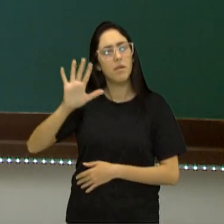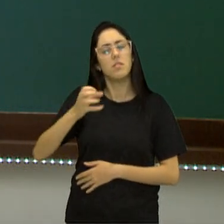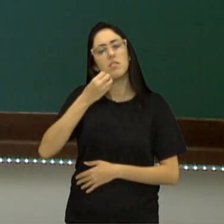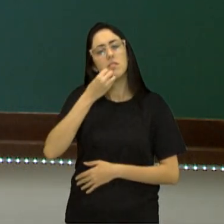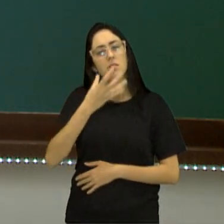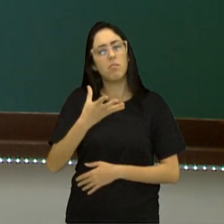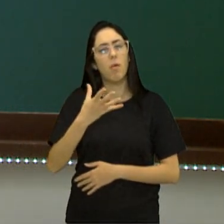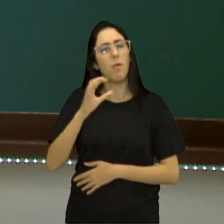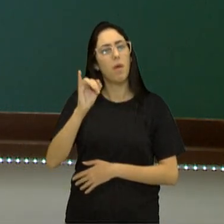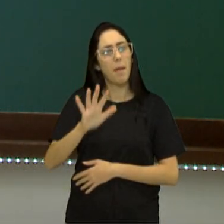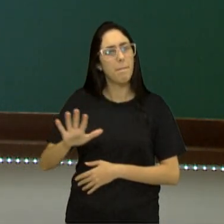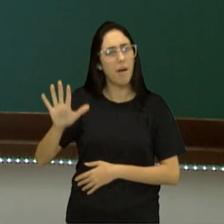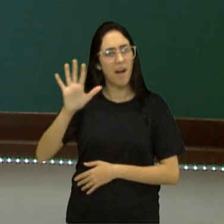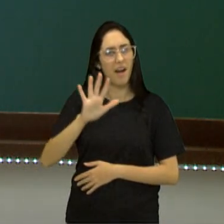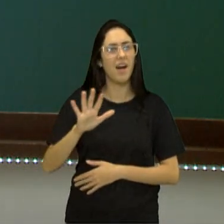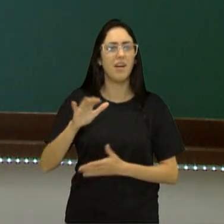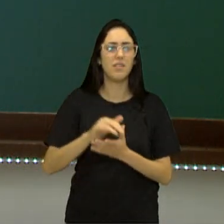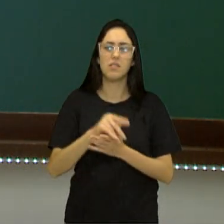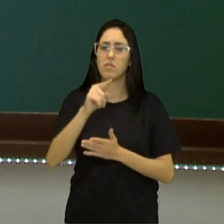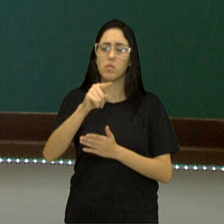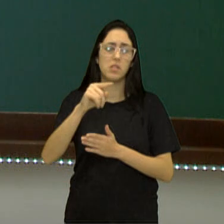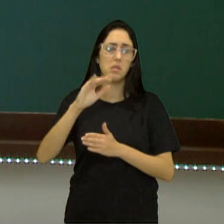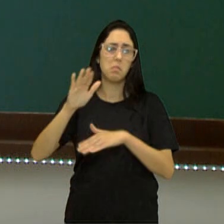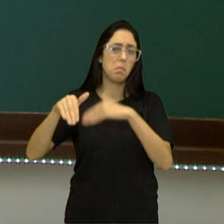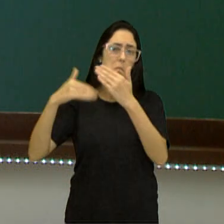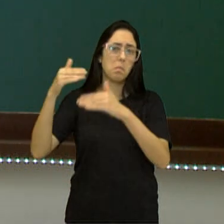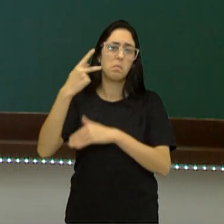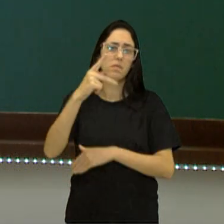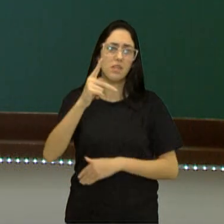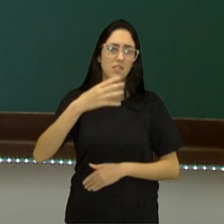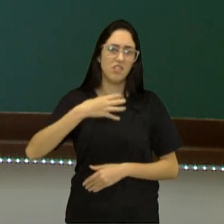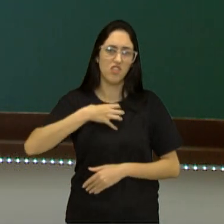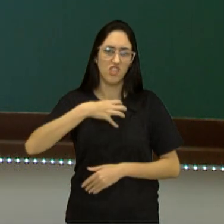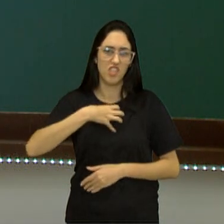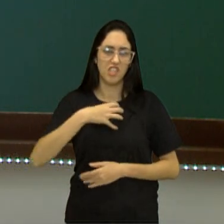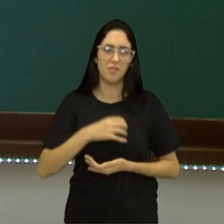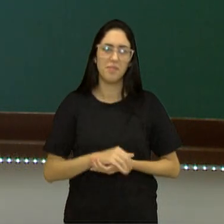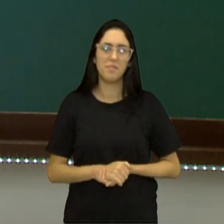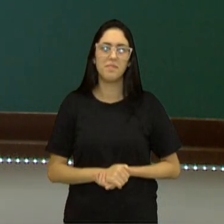ilustre, desenhe, desenvolva lá uma pintura bonitinha.